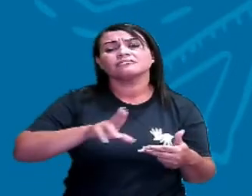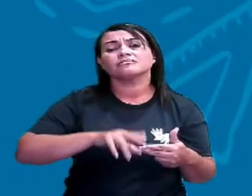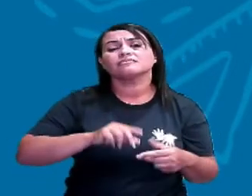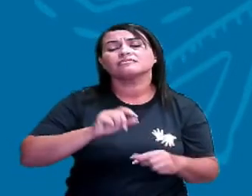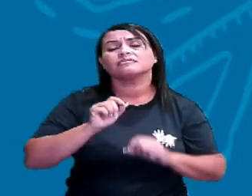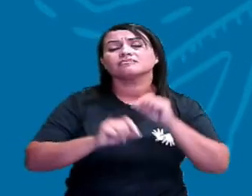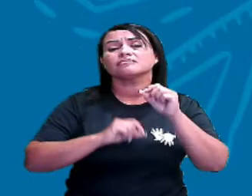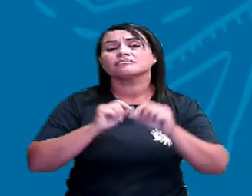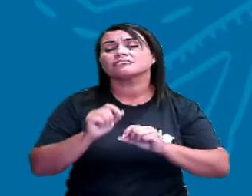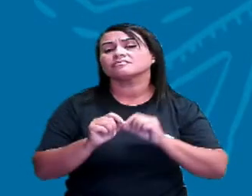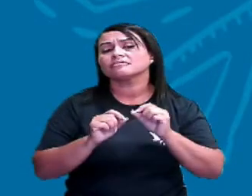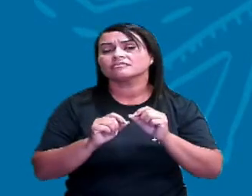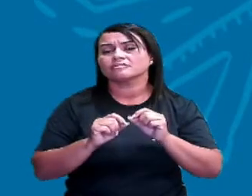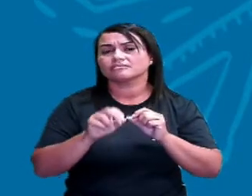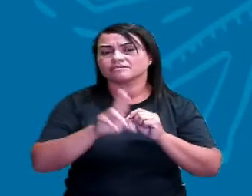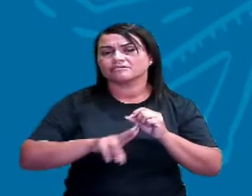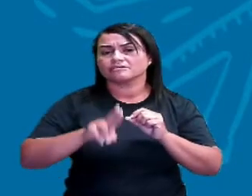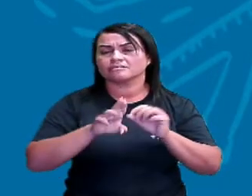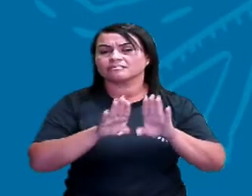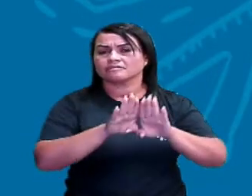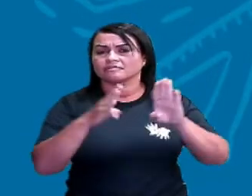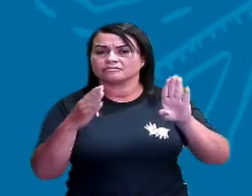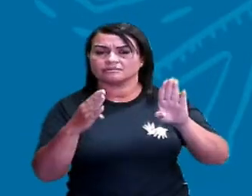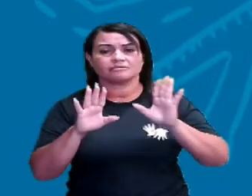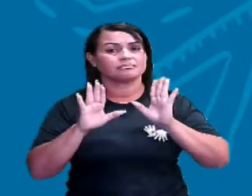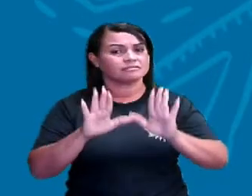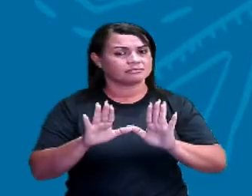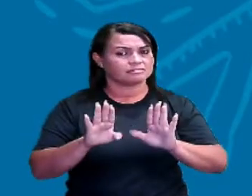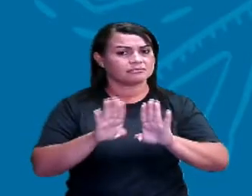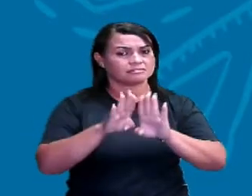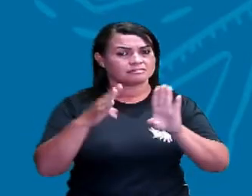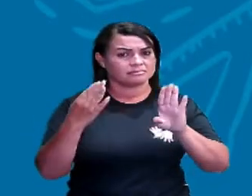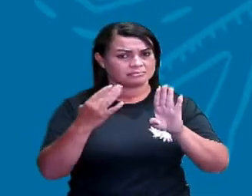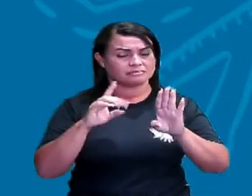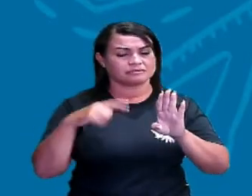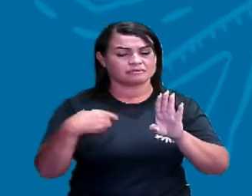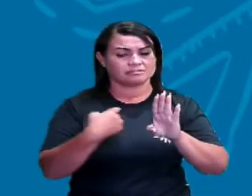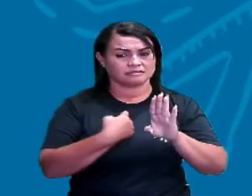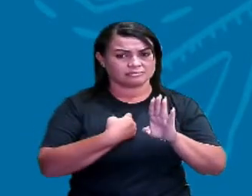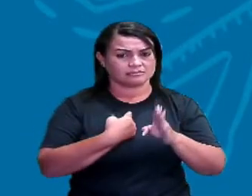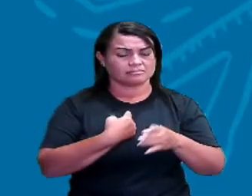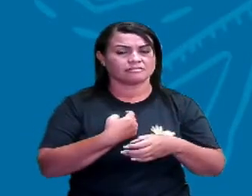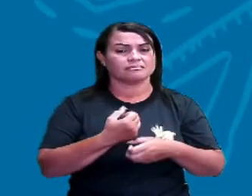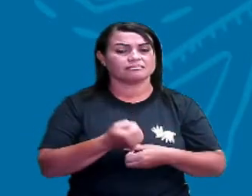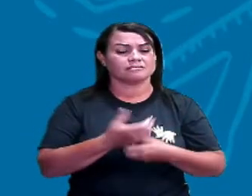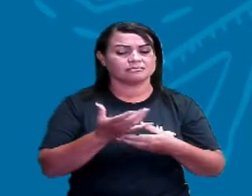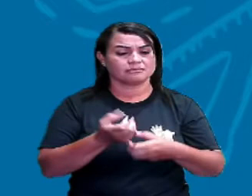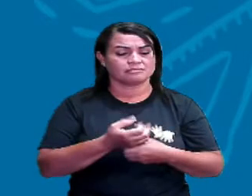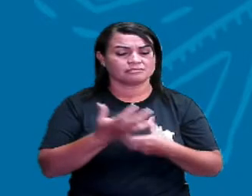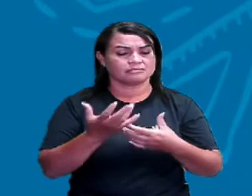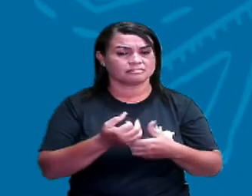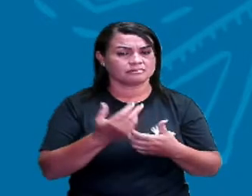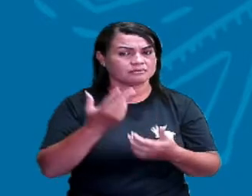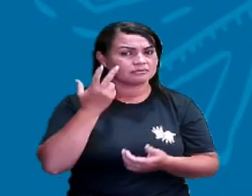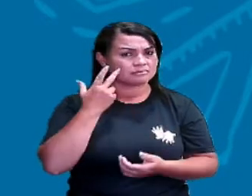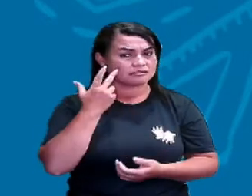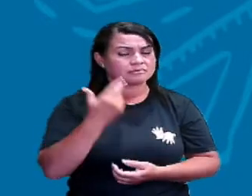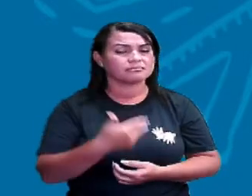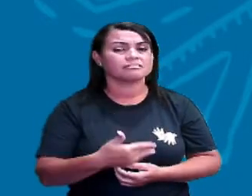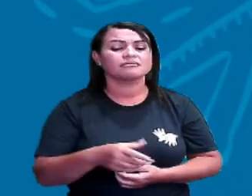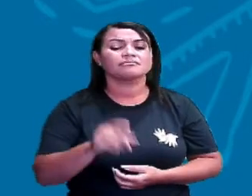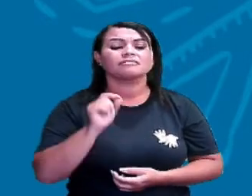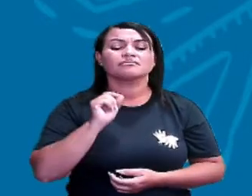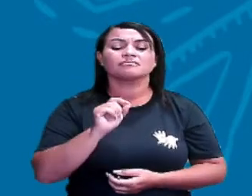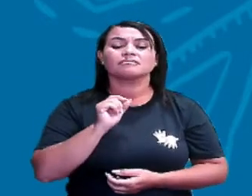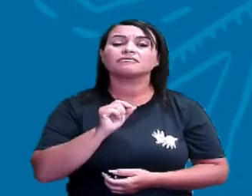para fazer a porta. Mas a porta do nosso poema, tradicionalmente, é